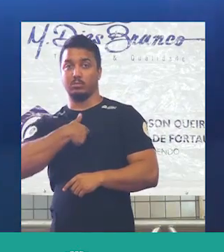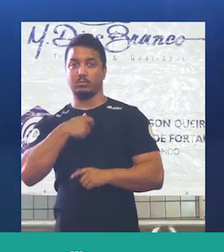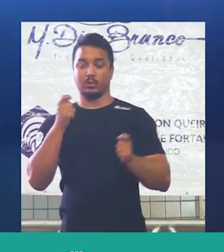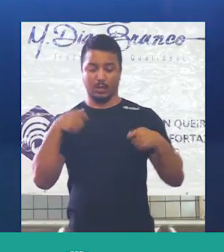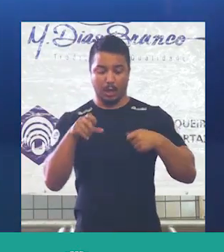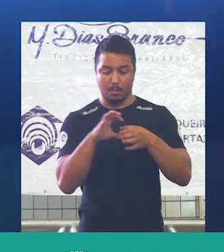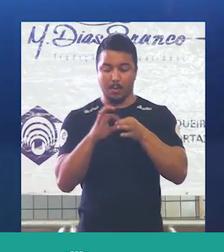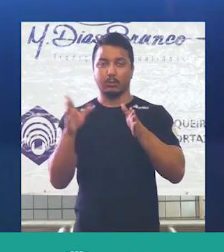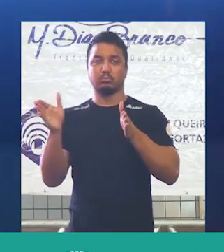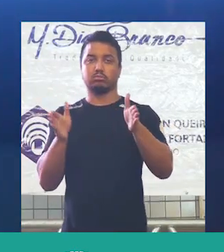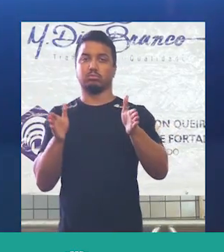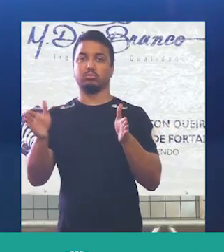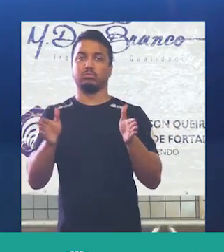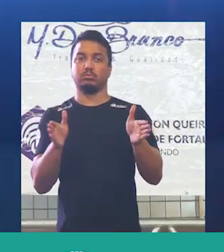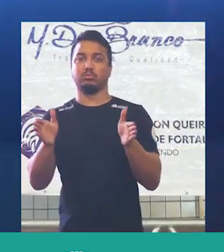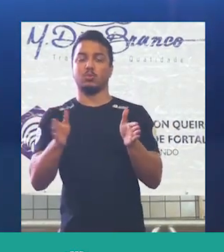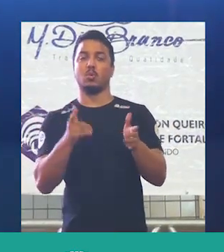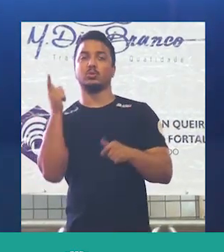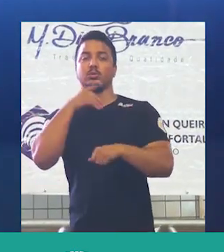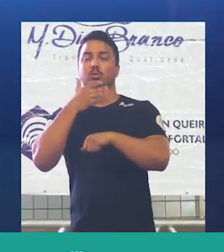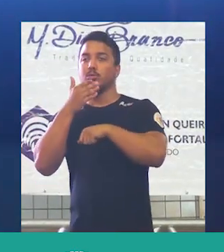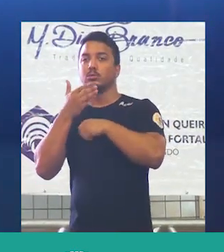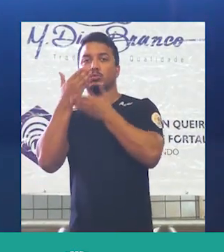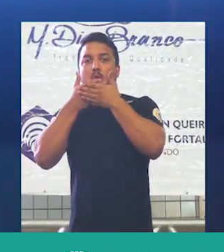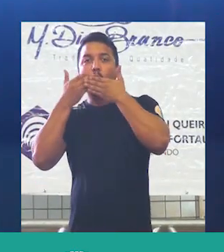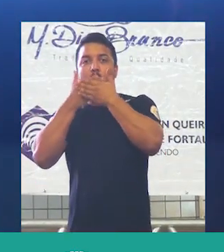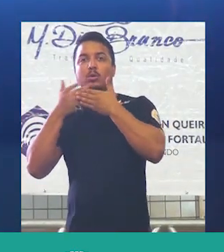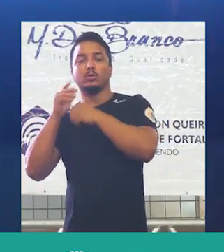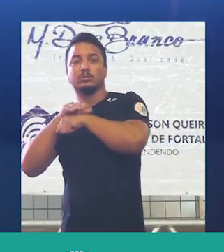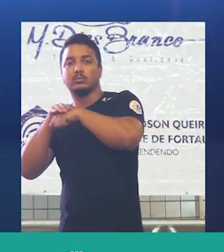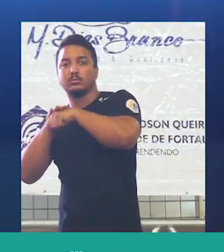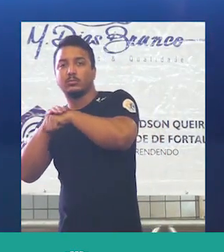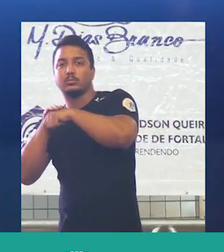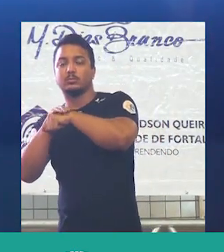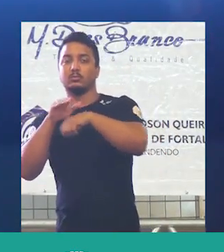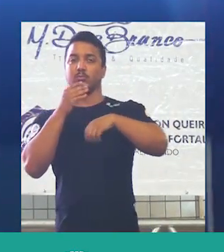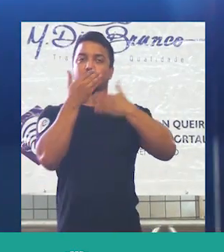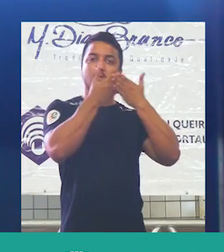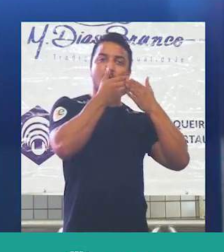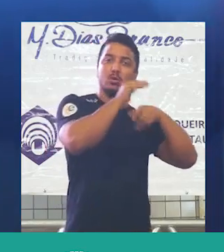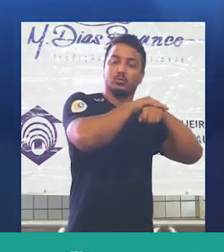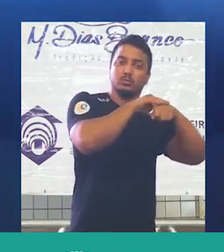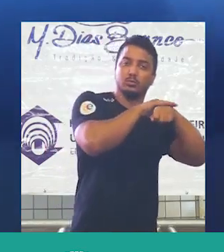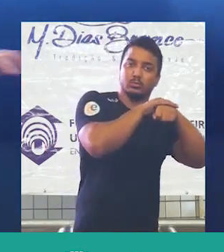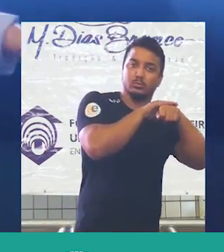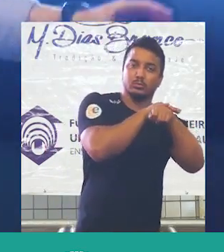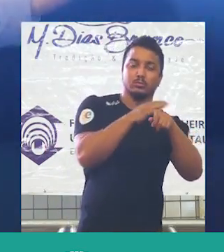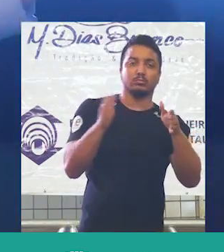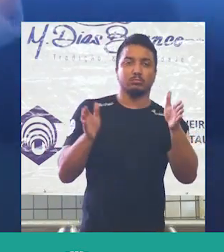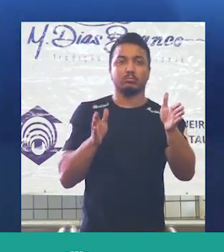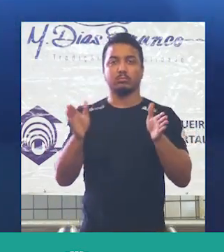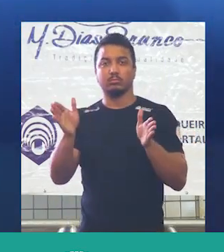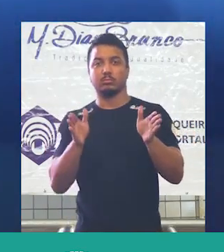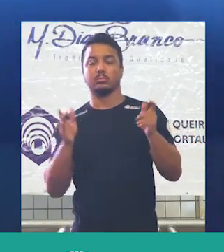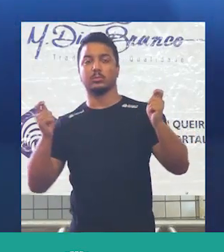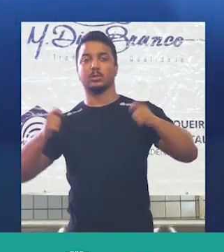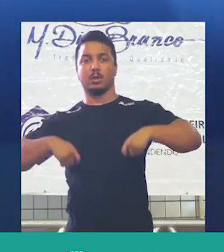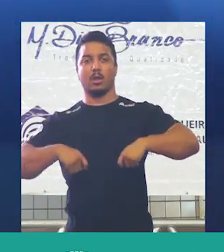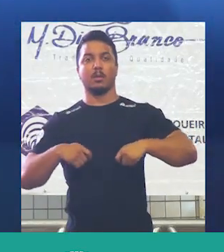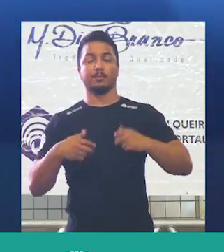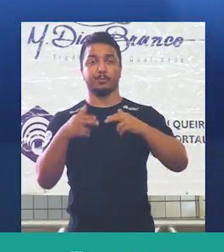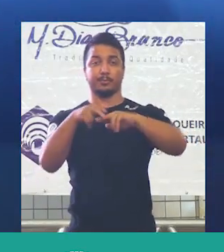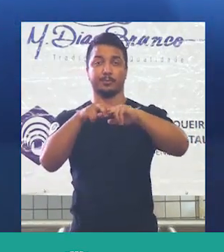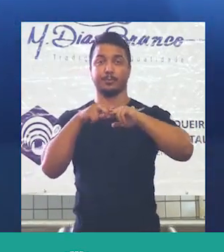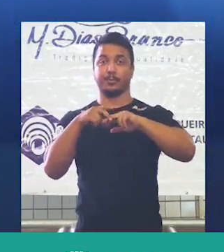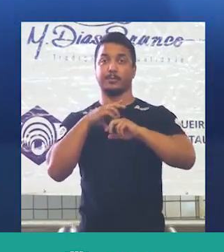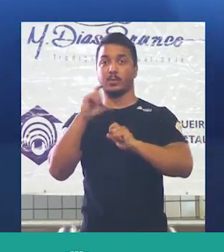essa conciliação. Passa a mão na cabeça de um, passa a mão na cabeça do outro.